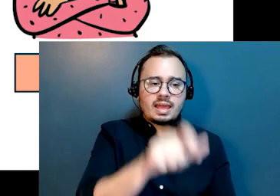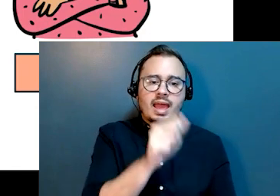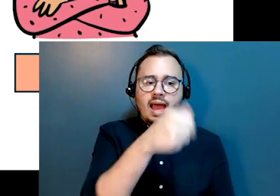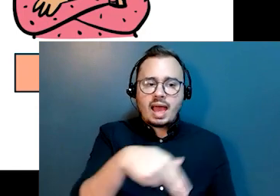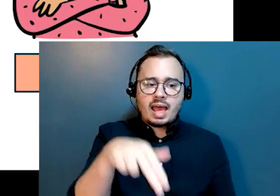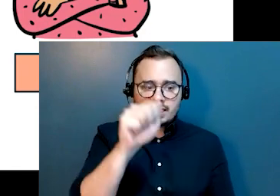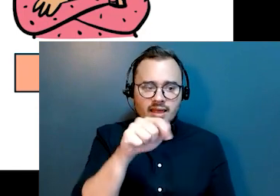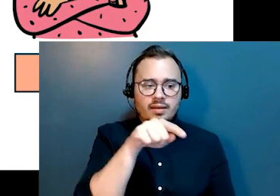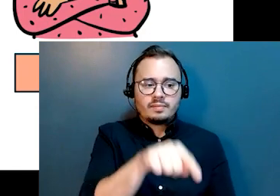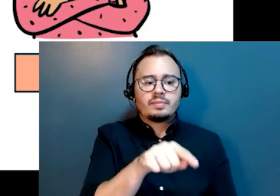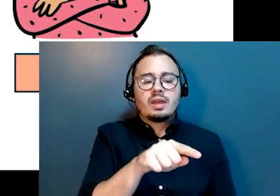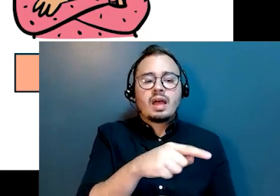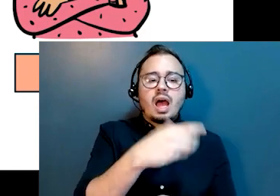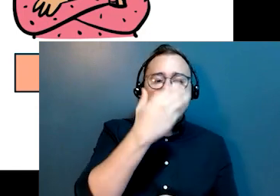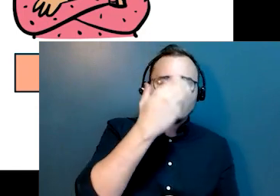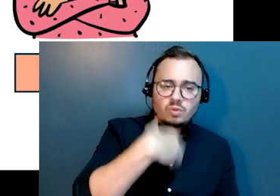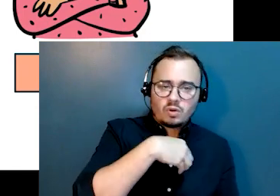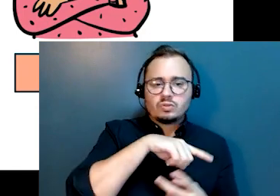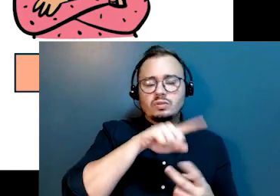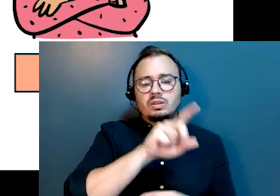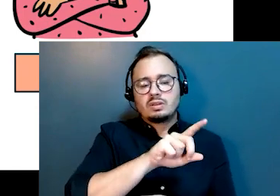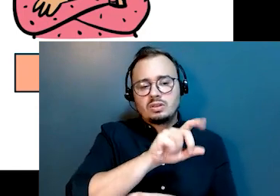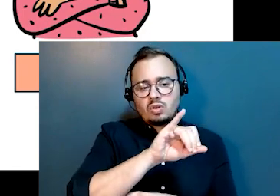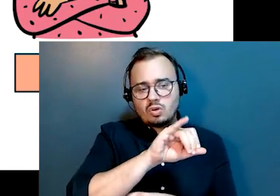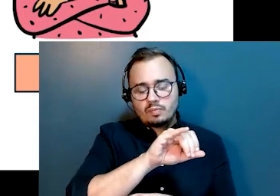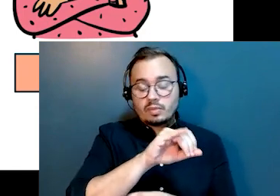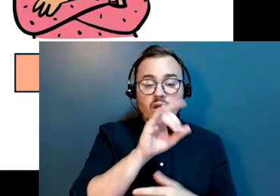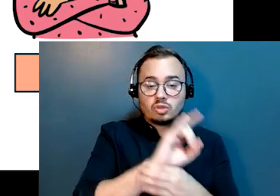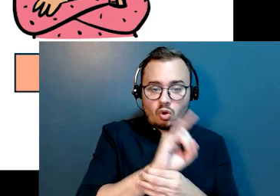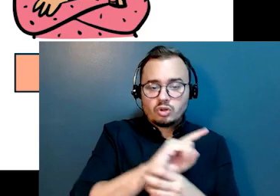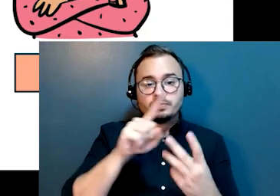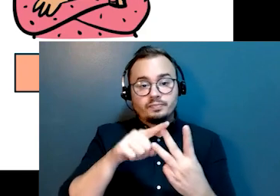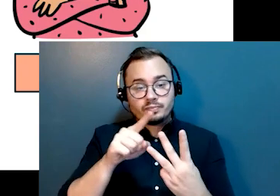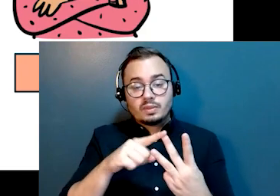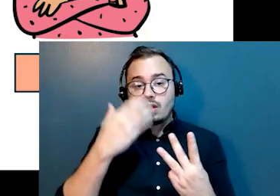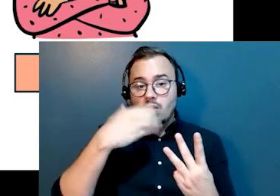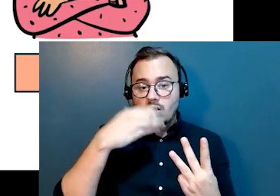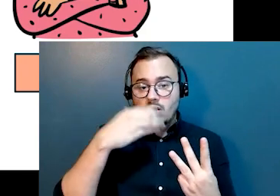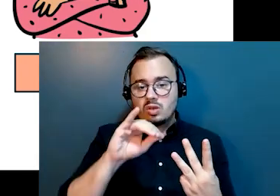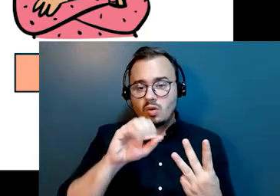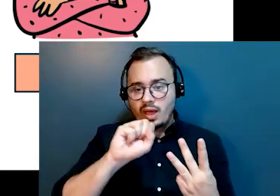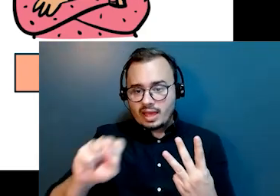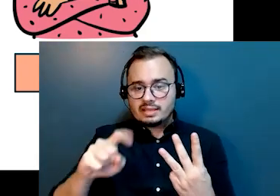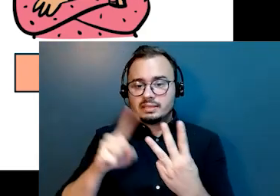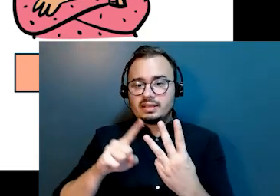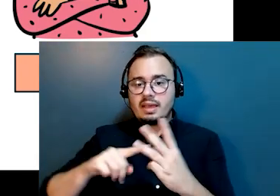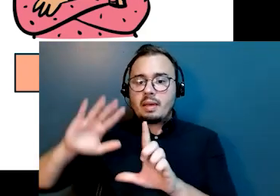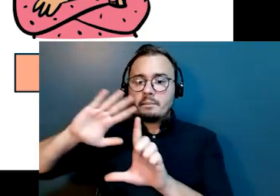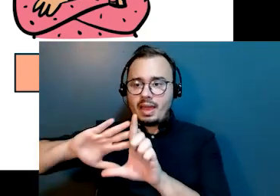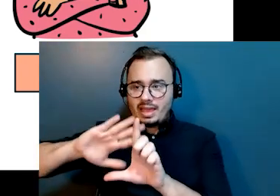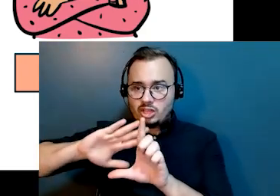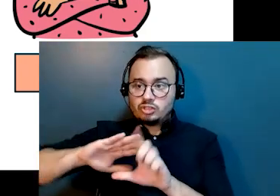especialista em back-end. Então, nós temos 3 especialistas fixas atuando no time, num projeto